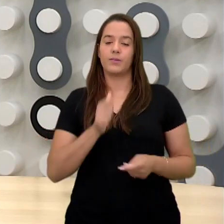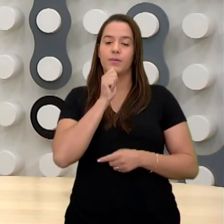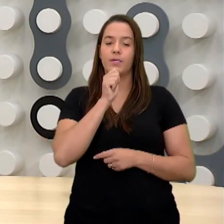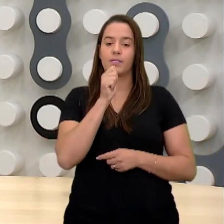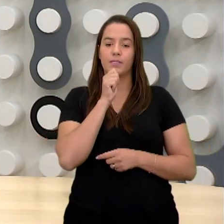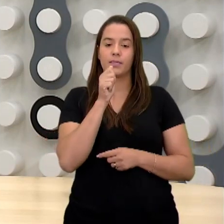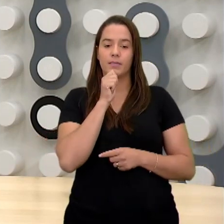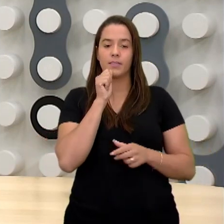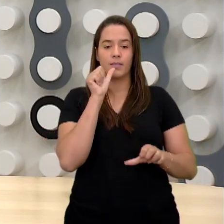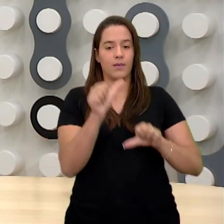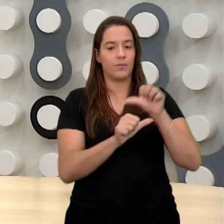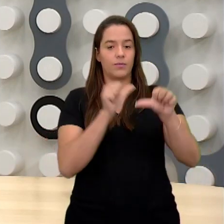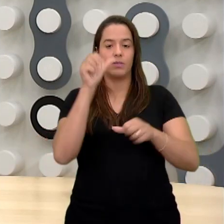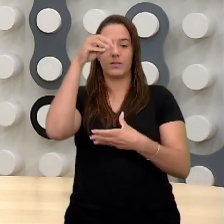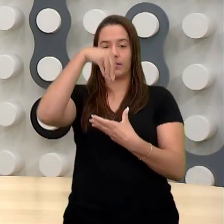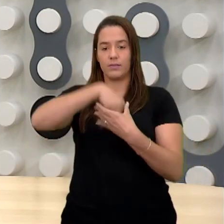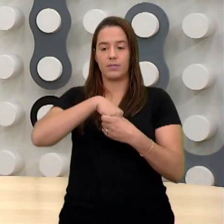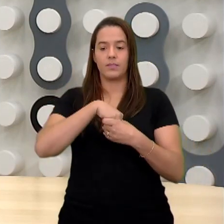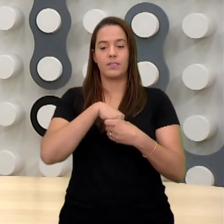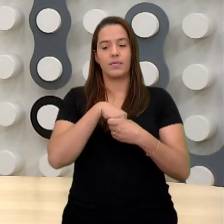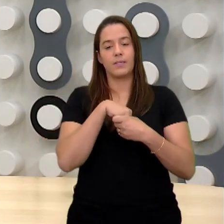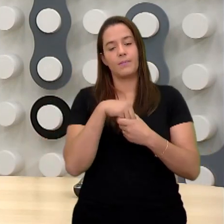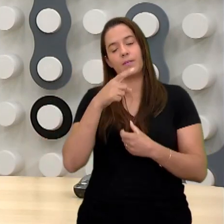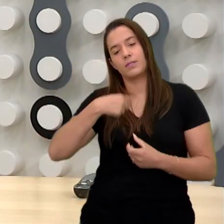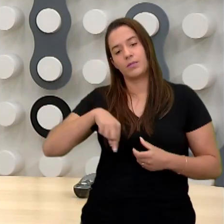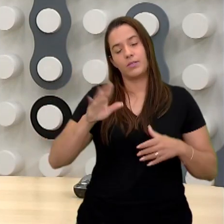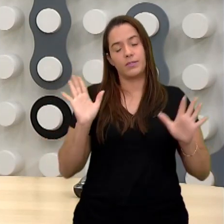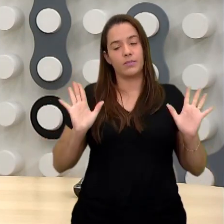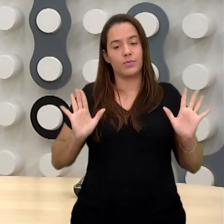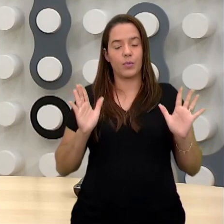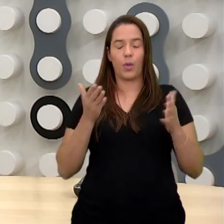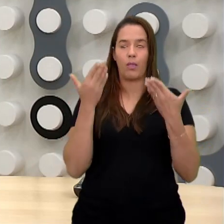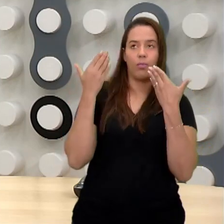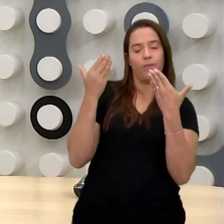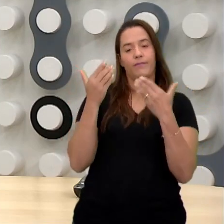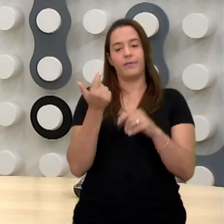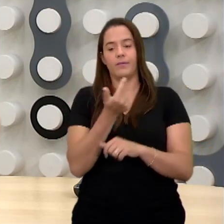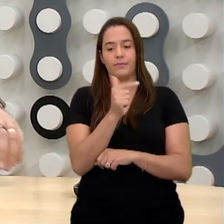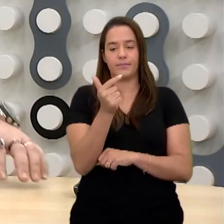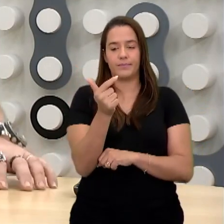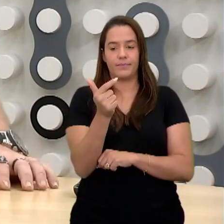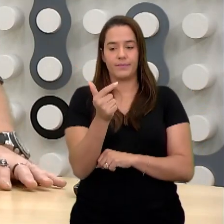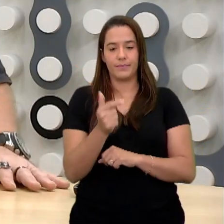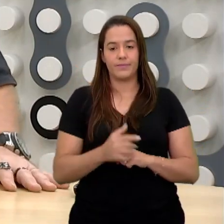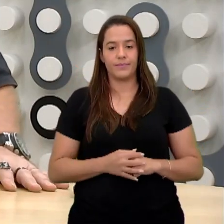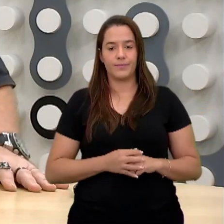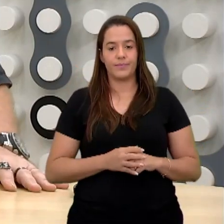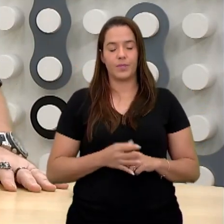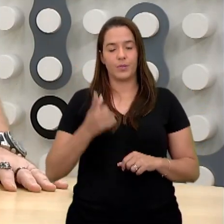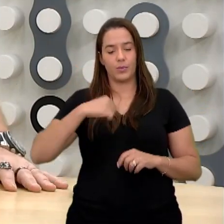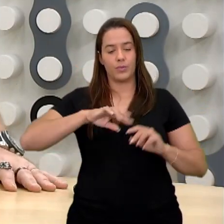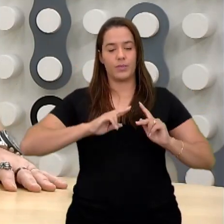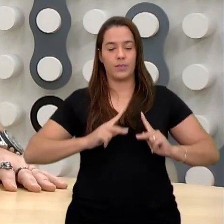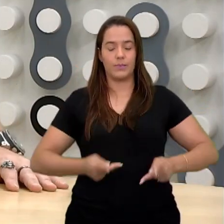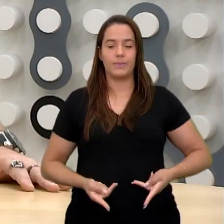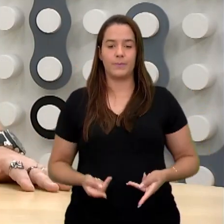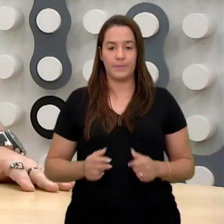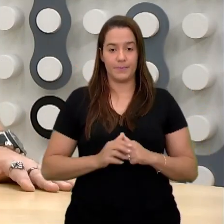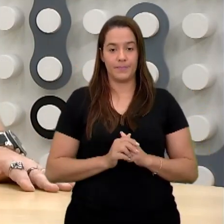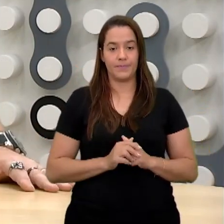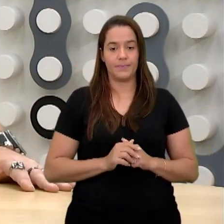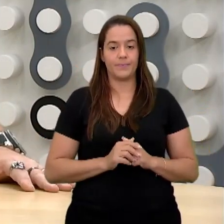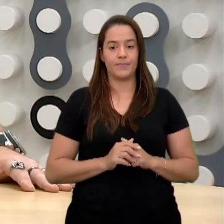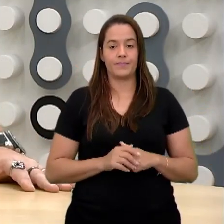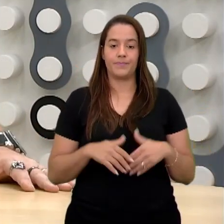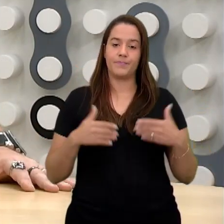nas dinâmicas internas, mas, né, a gente nunca duvida nada quando falamos aí dos seres humanos, tá certo? Então é